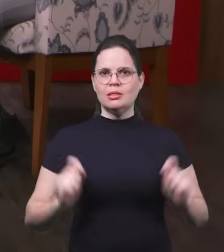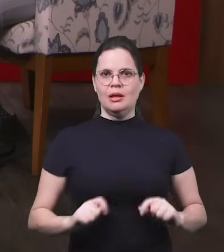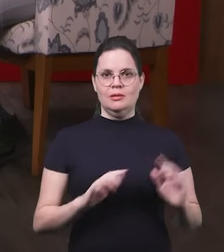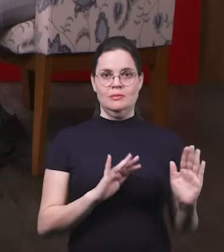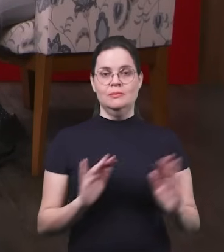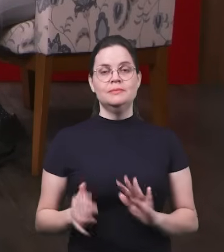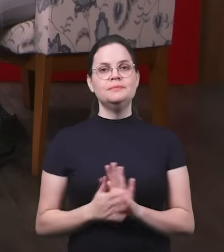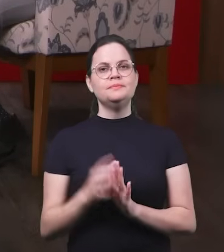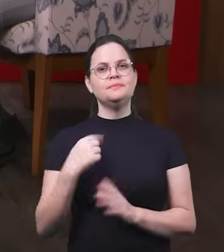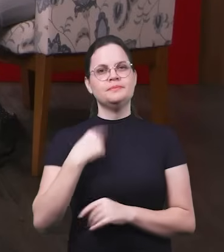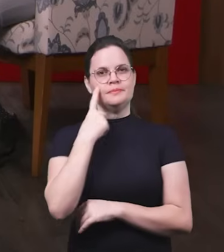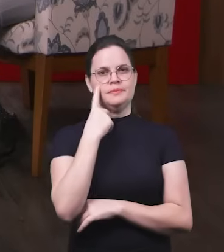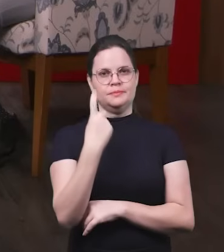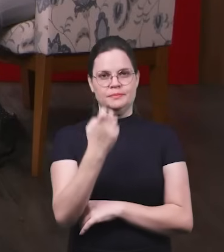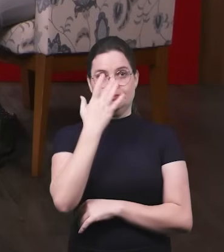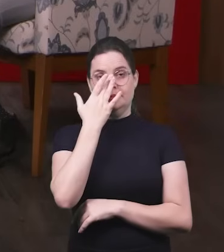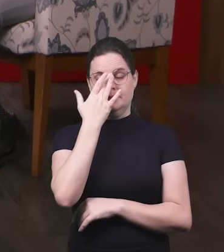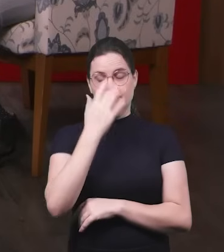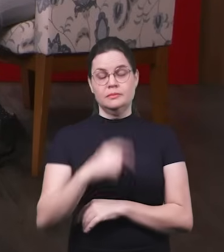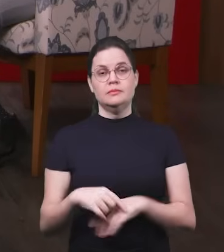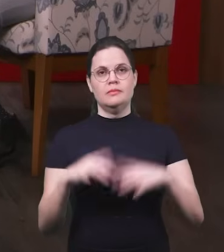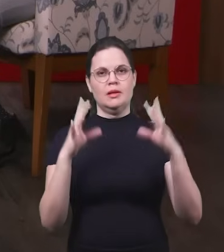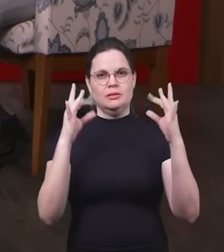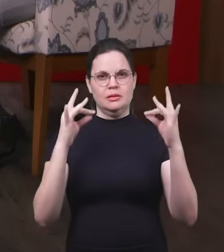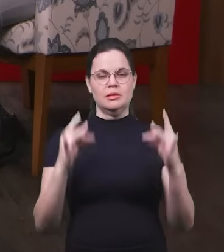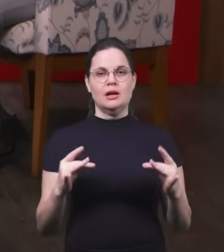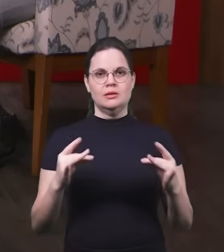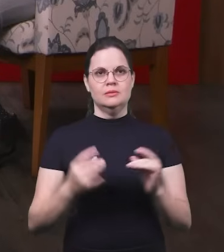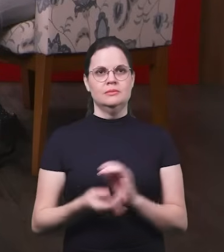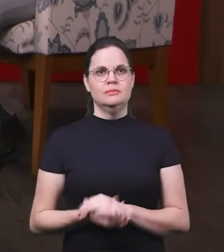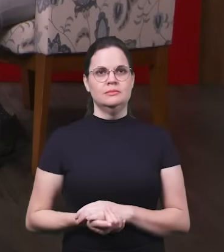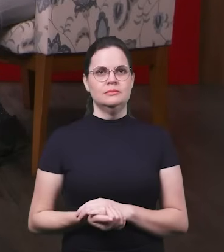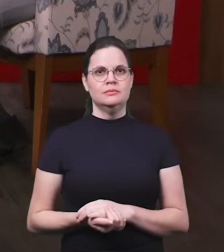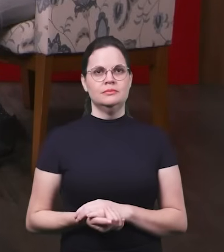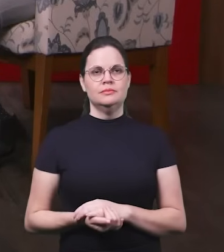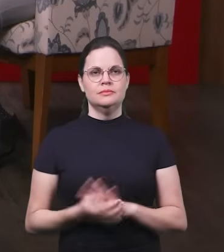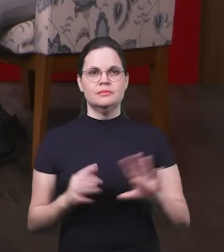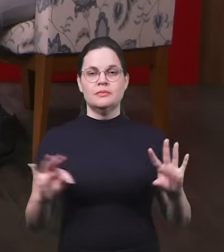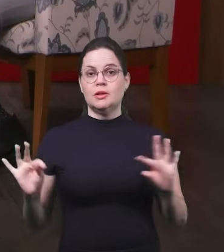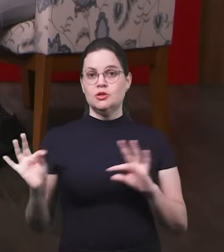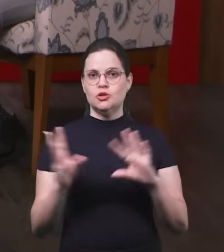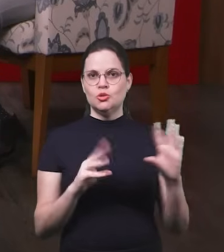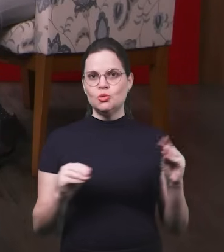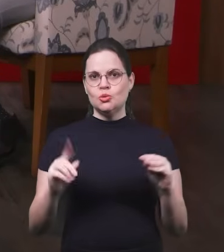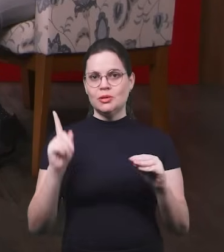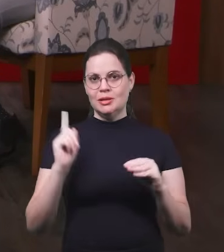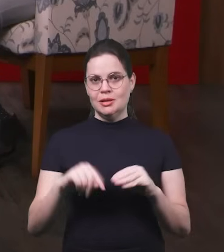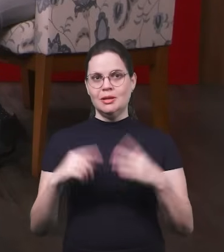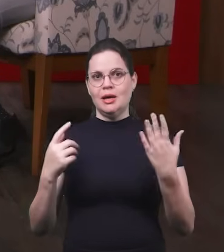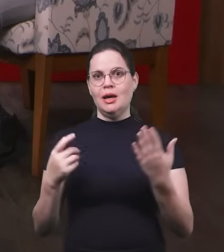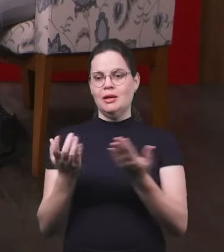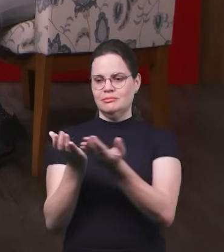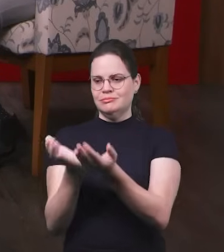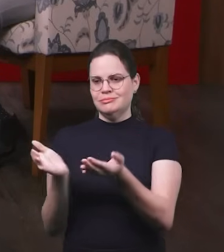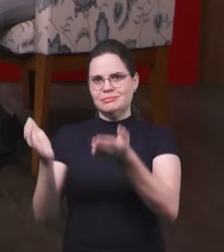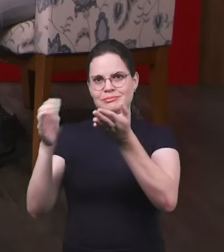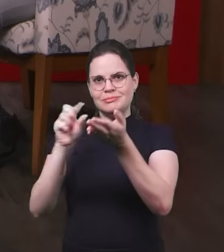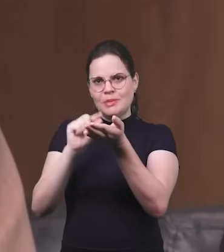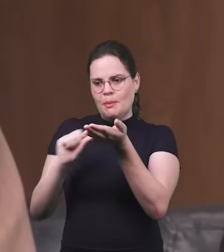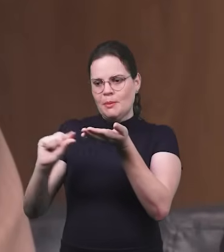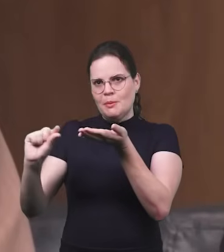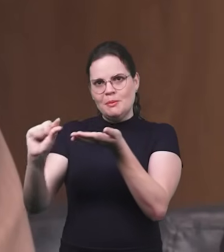interessante esse detalhe, né, daquilo que solidifica os